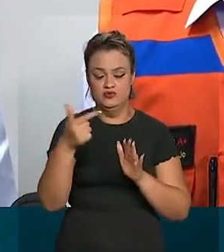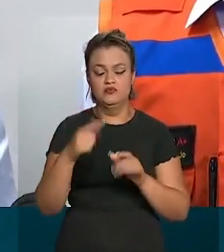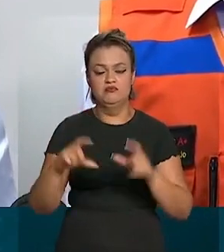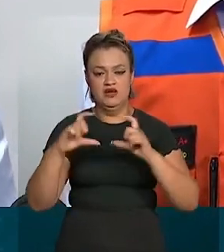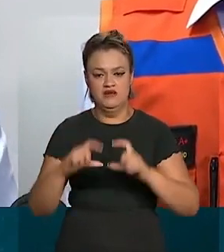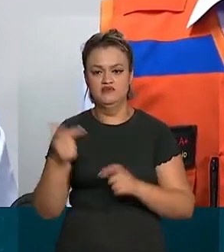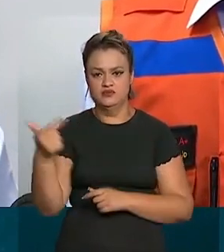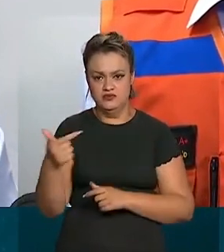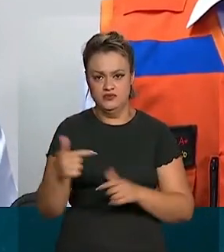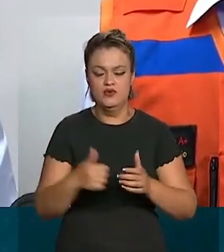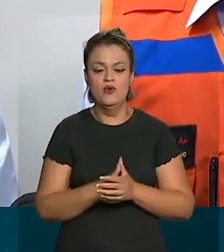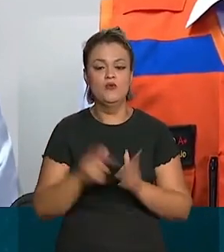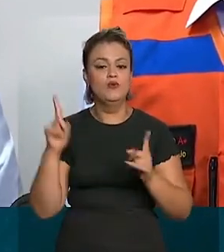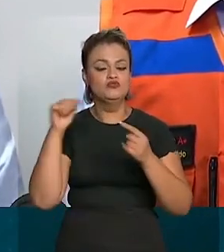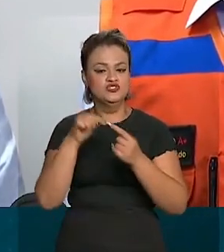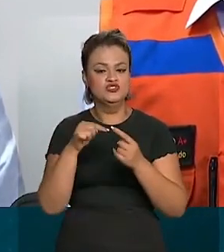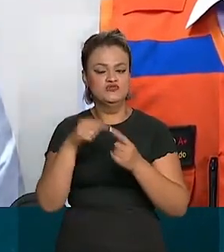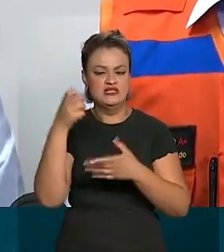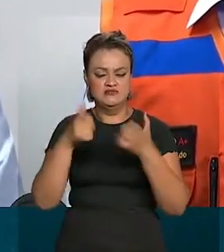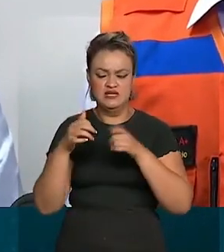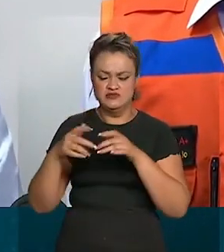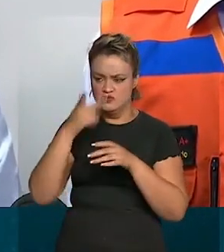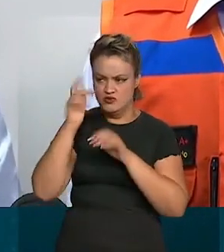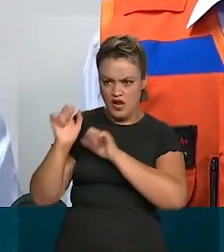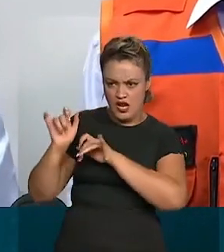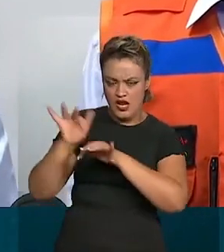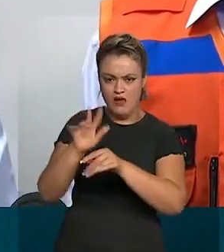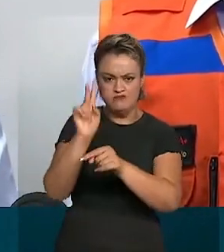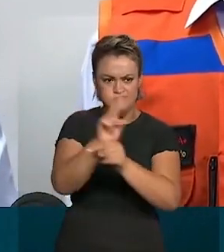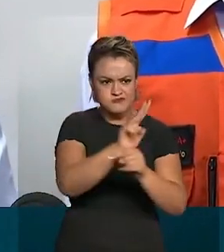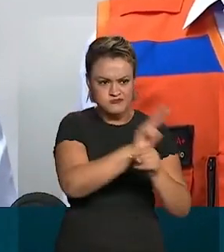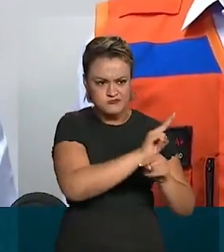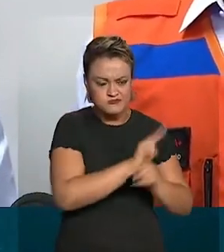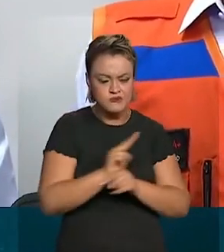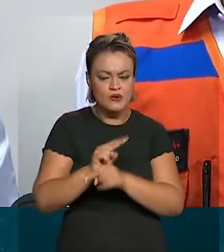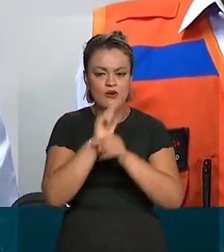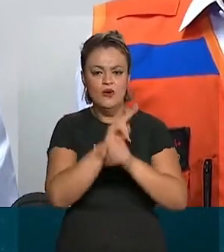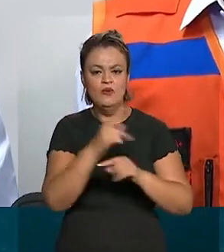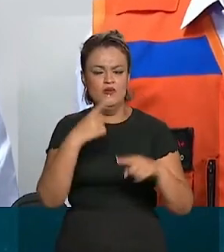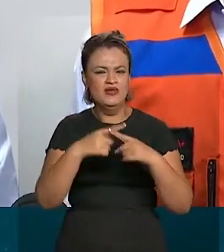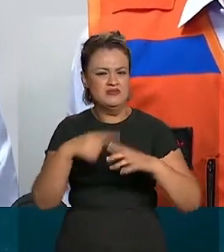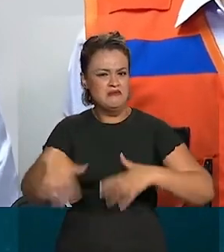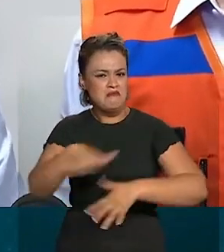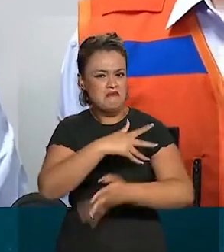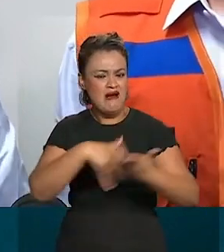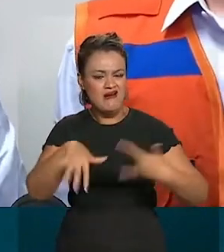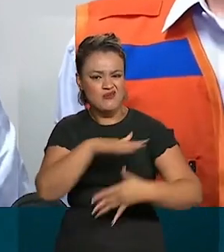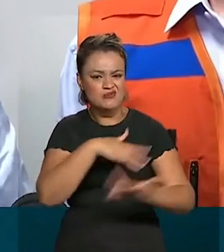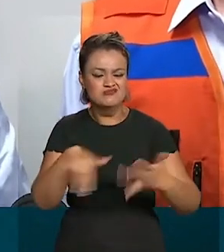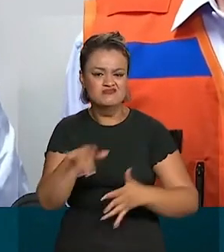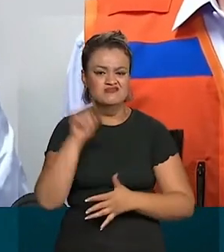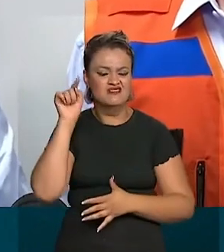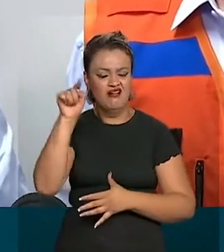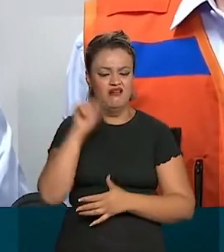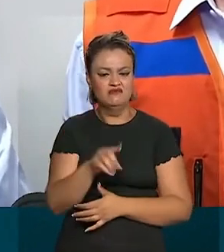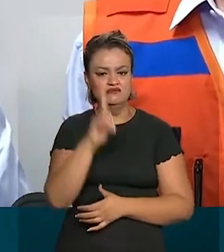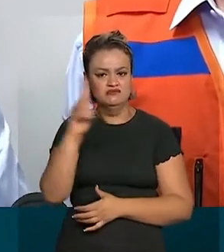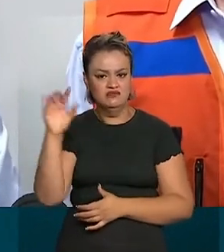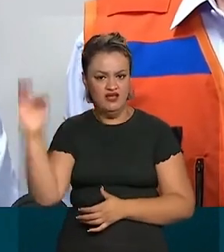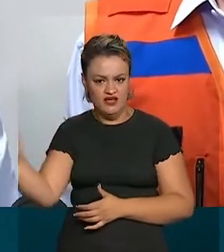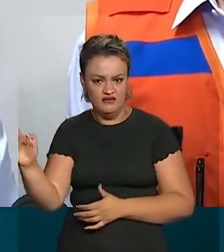Parágrafo 2º. O objetivo da intervenção é pôr termo a grave comprometimento da ordem pública do Estado no Distrito